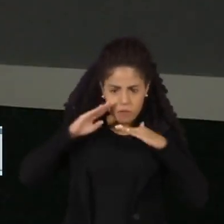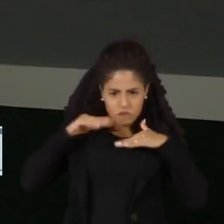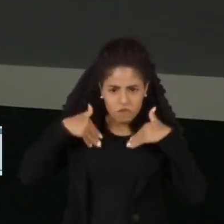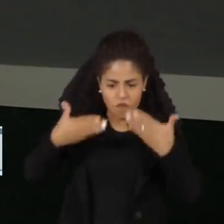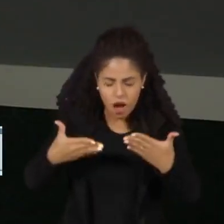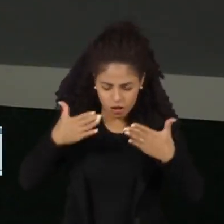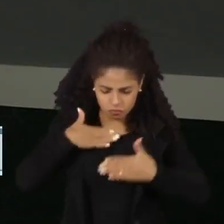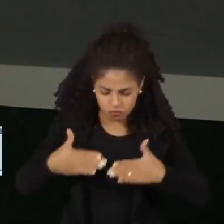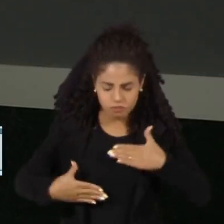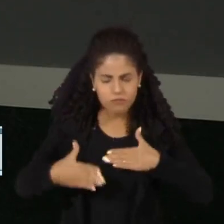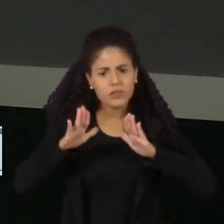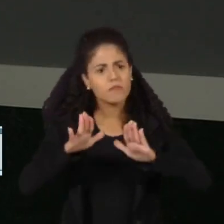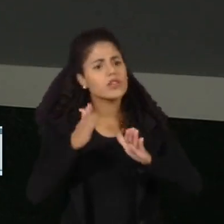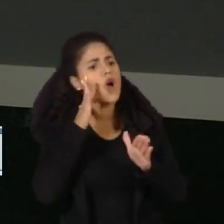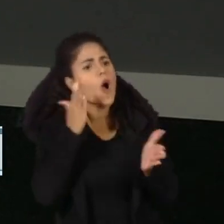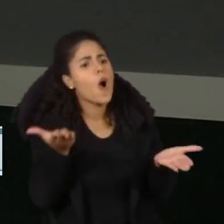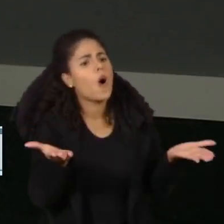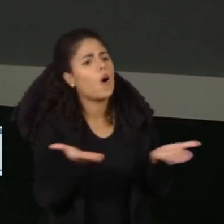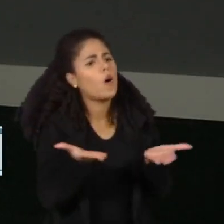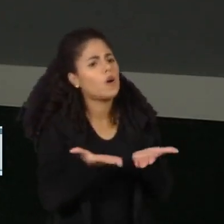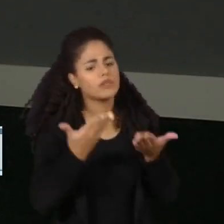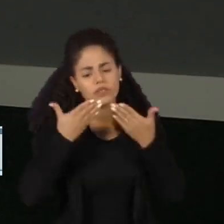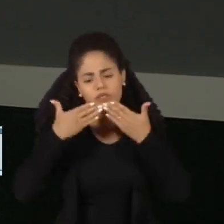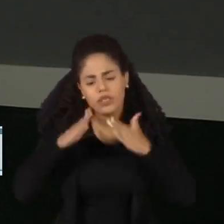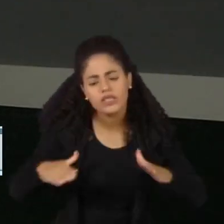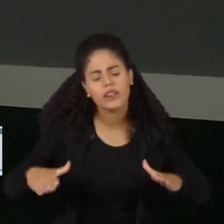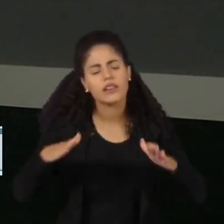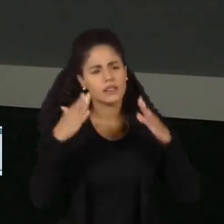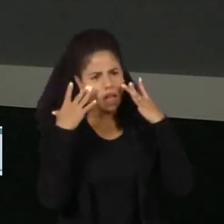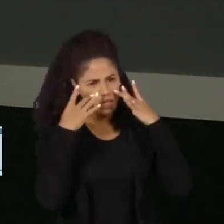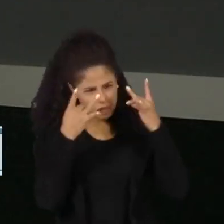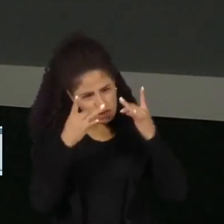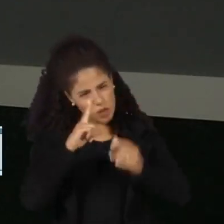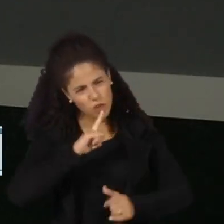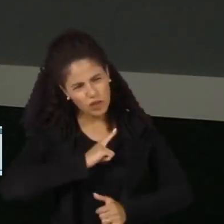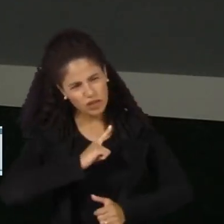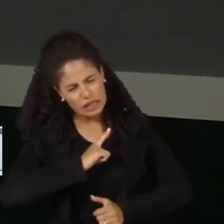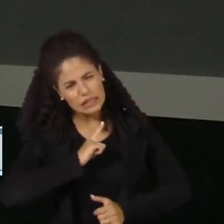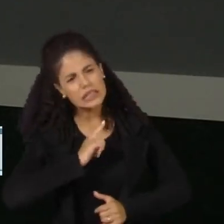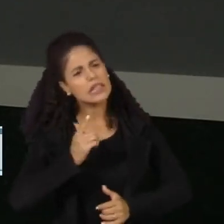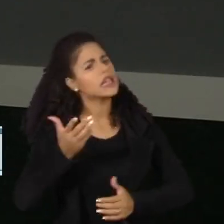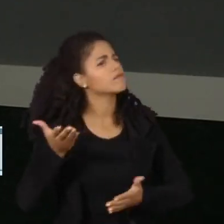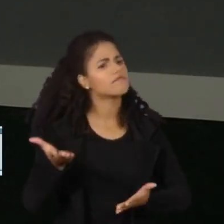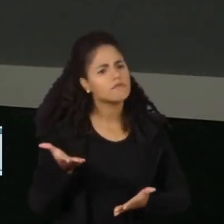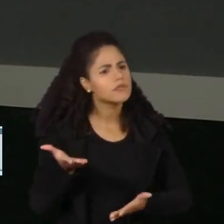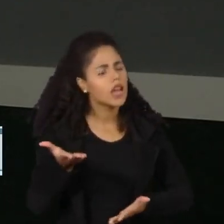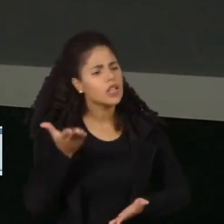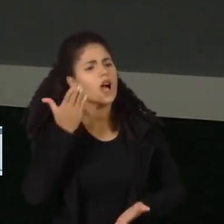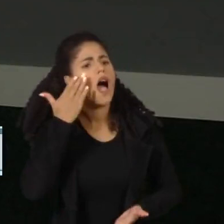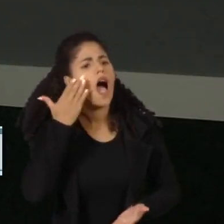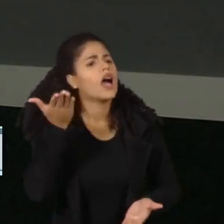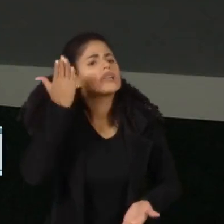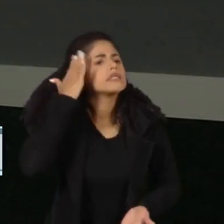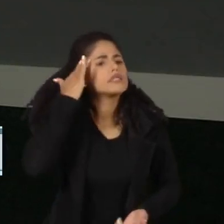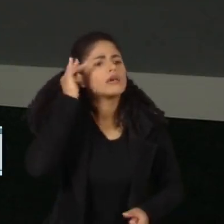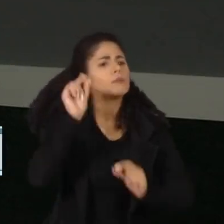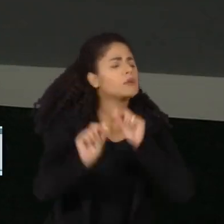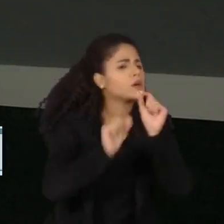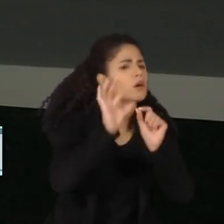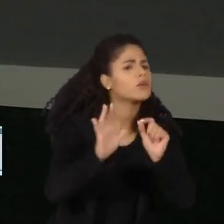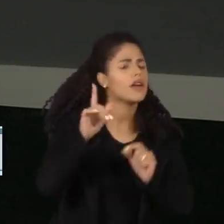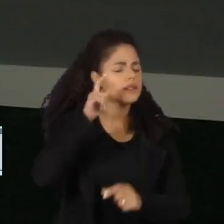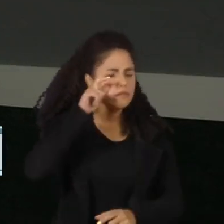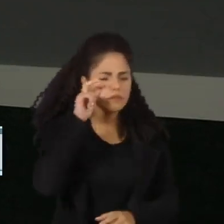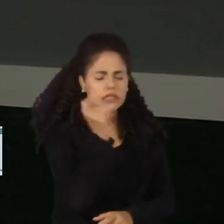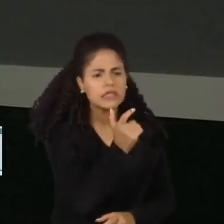é possível dizer que as crianças estão mais atentas, de certa forma cobram mais e se